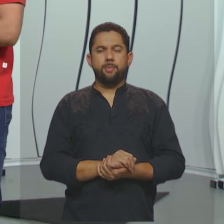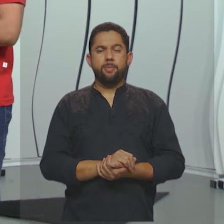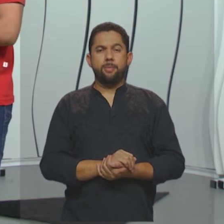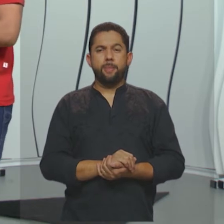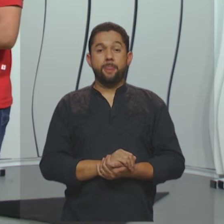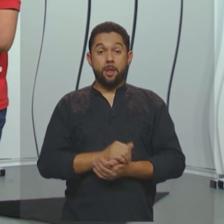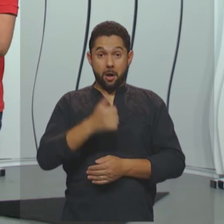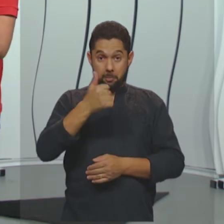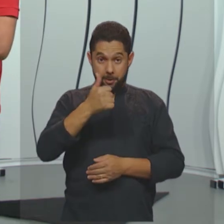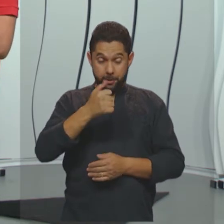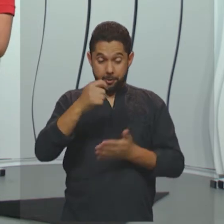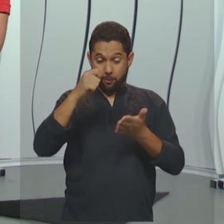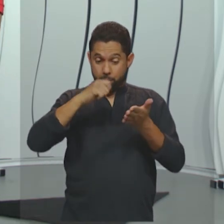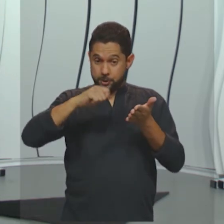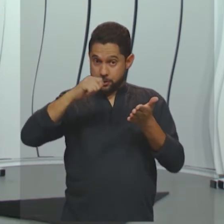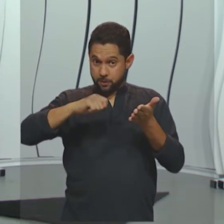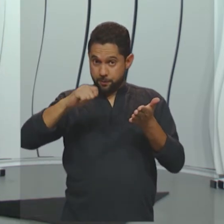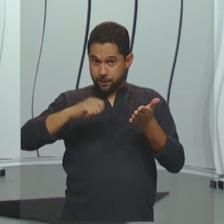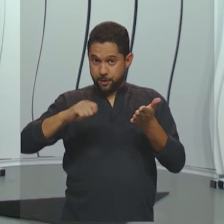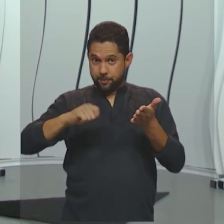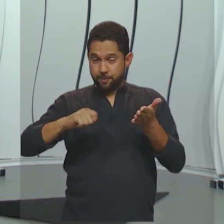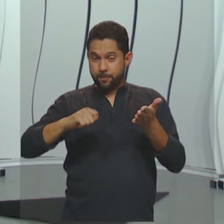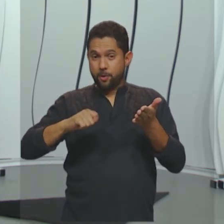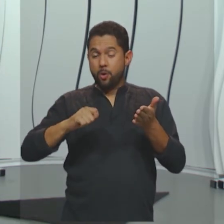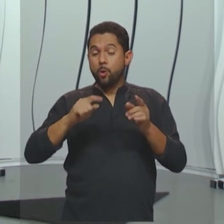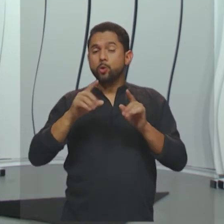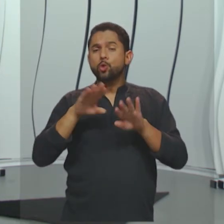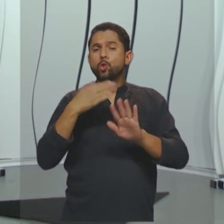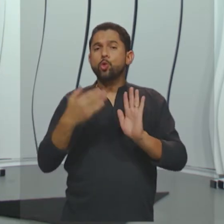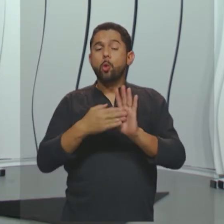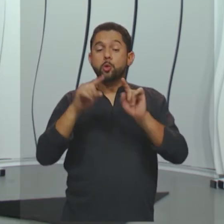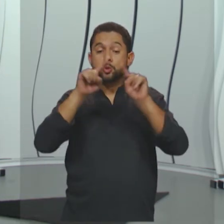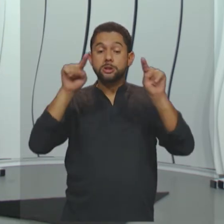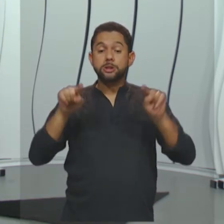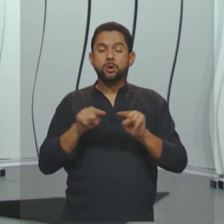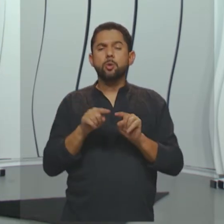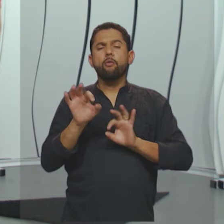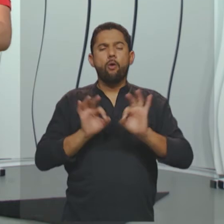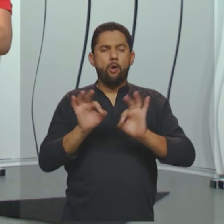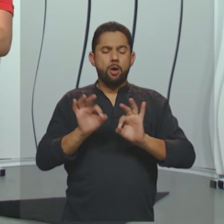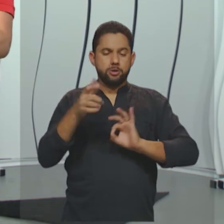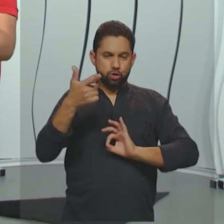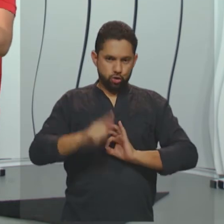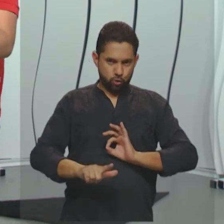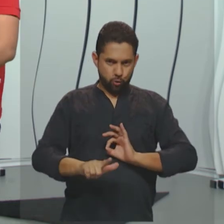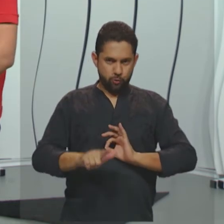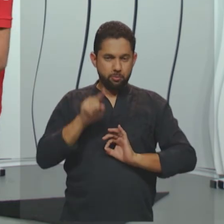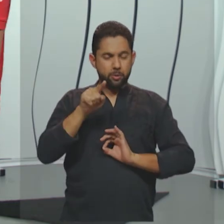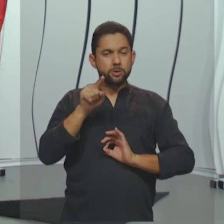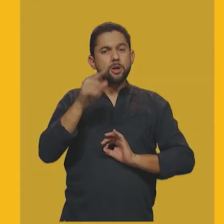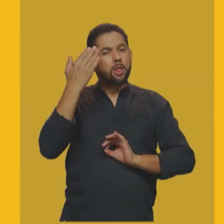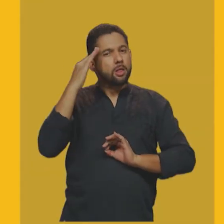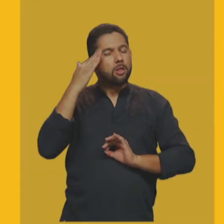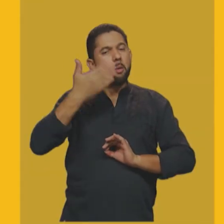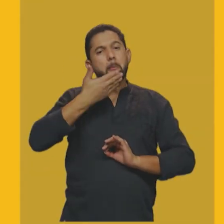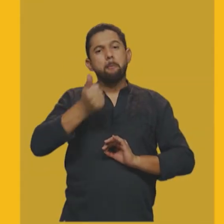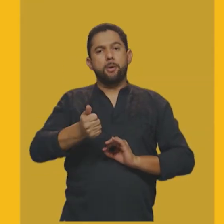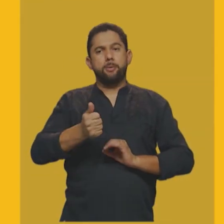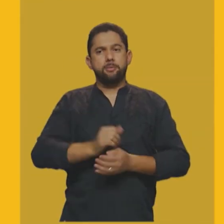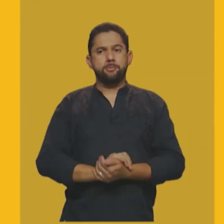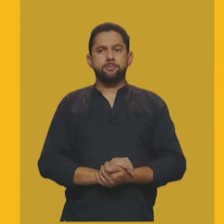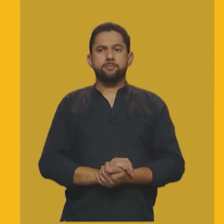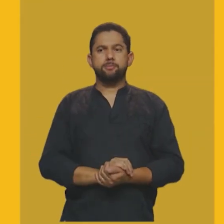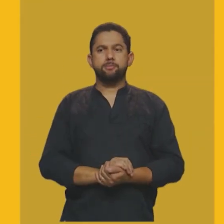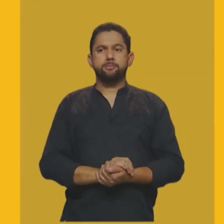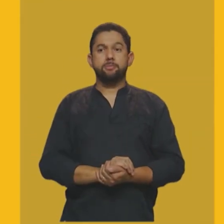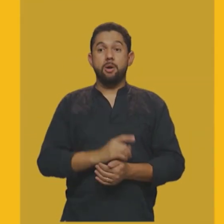primeira coisa que eu vou colocar aqui para vocês é o circuito redesenhado. Reorganizei o circuito para você entender melhor. Então, veja bem, eu